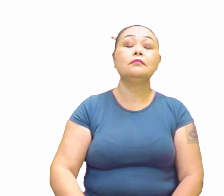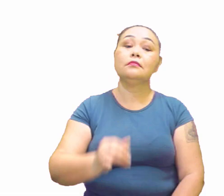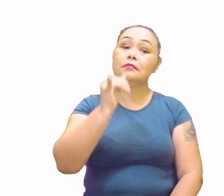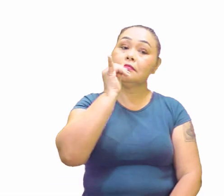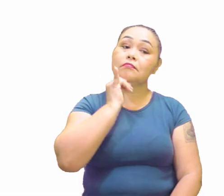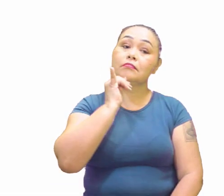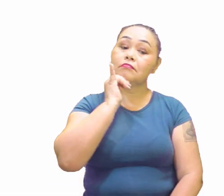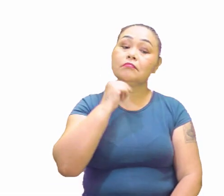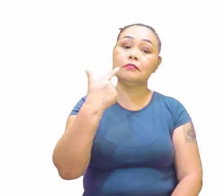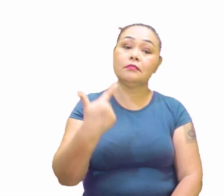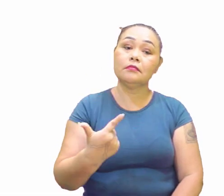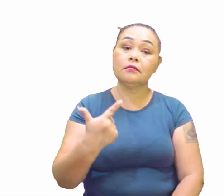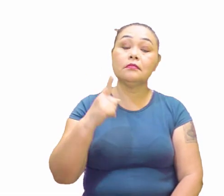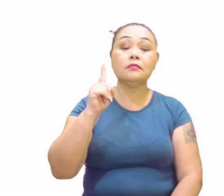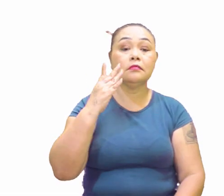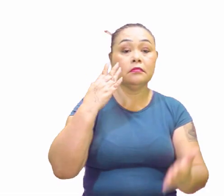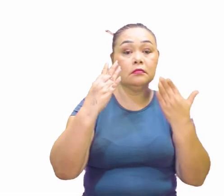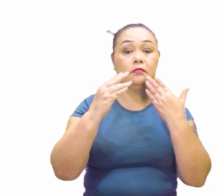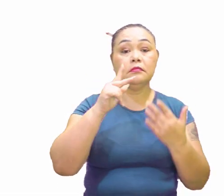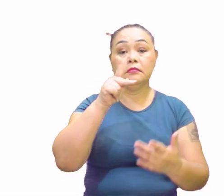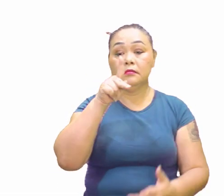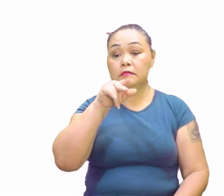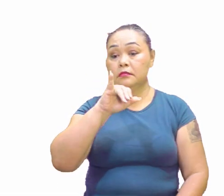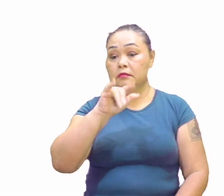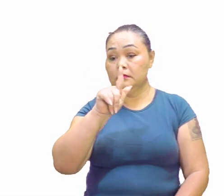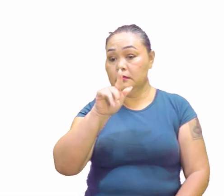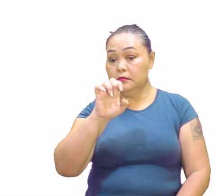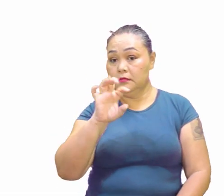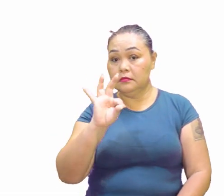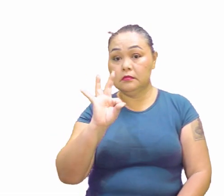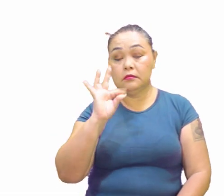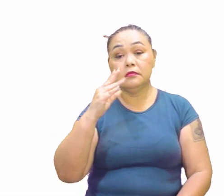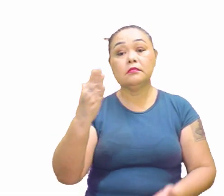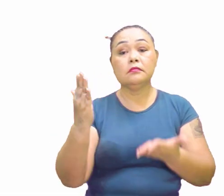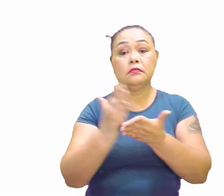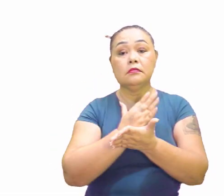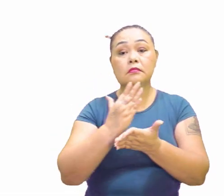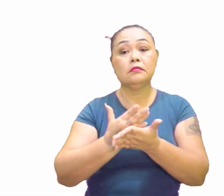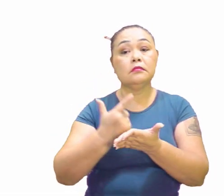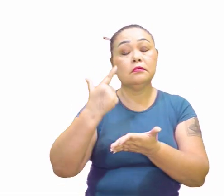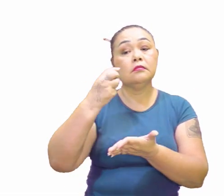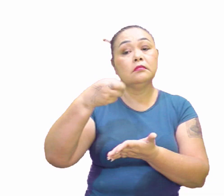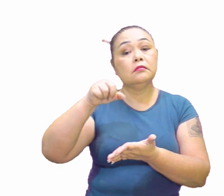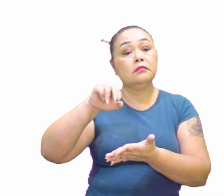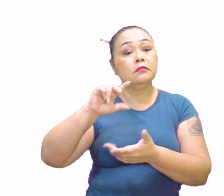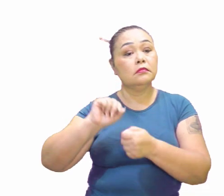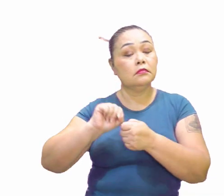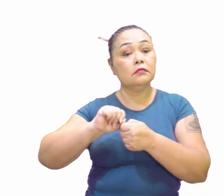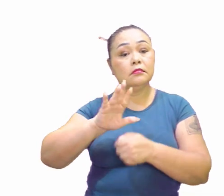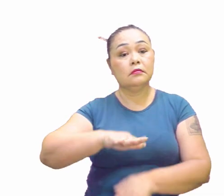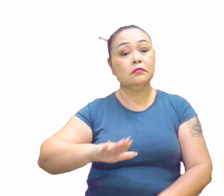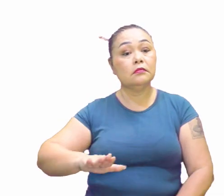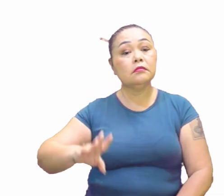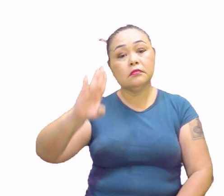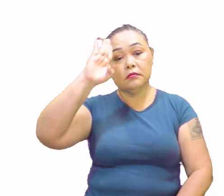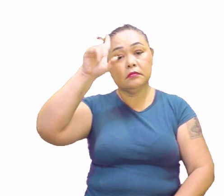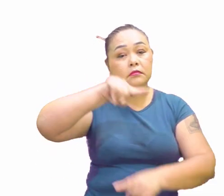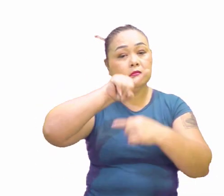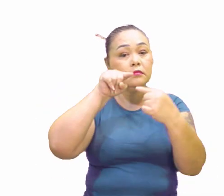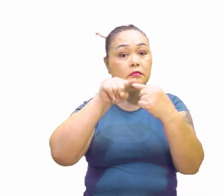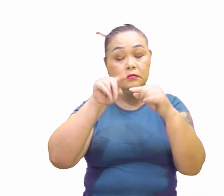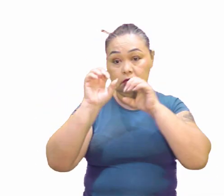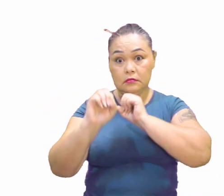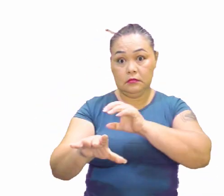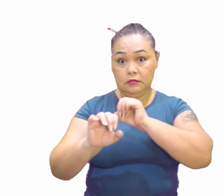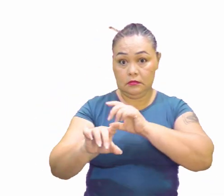exemplo 2. Conforme o psicólogo Jean Piaget, em sua obra O Juízo Moral na Criança, o